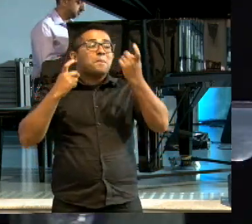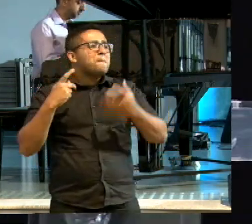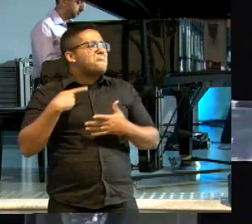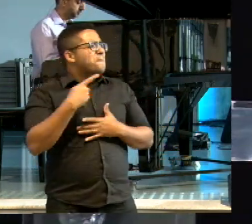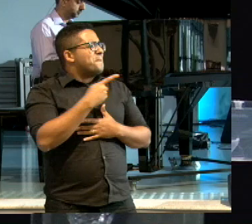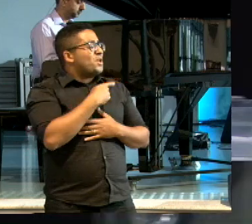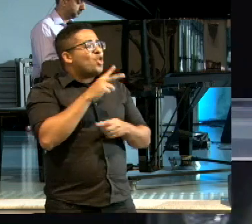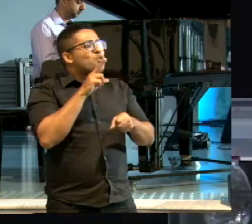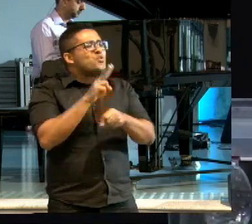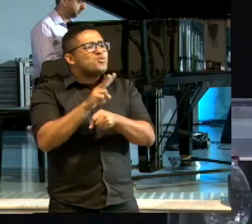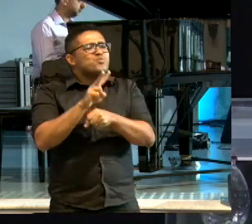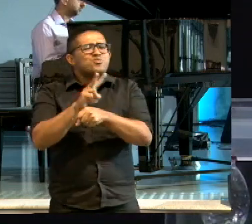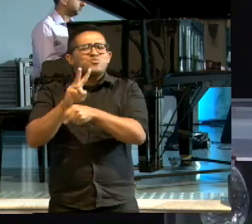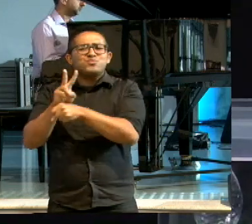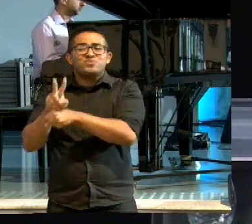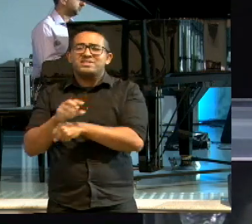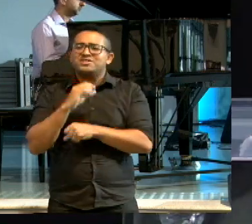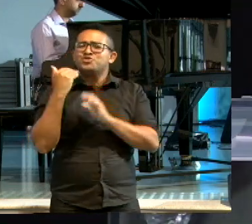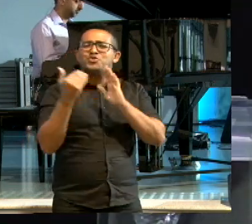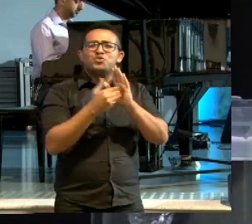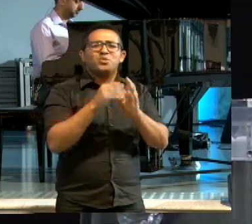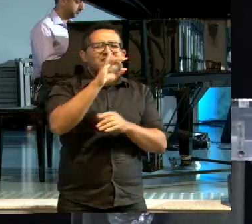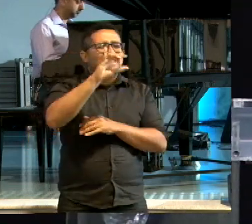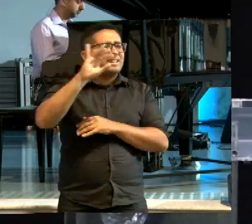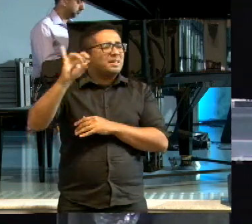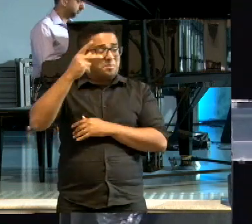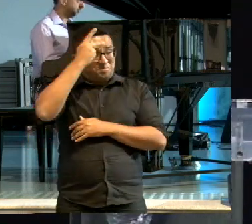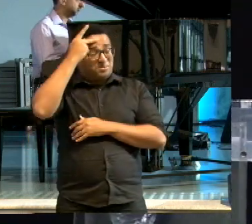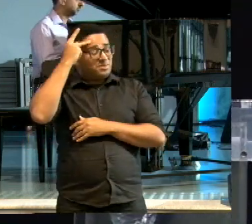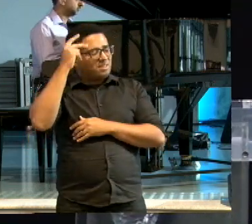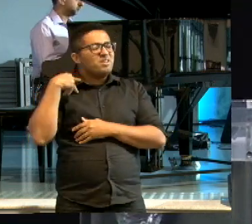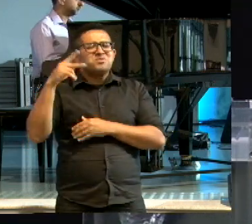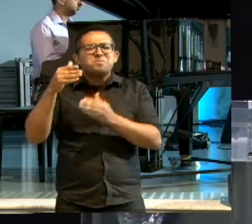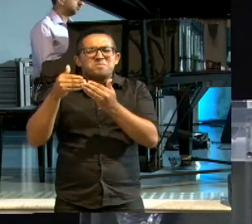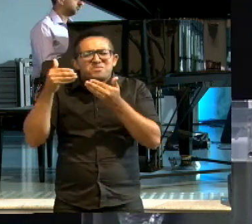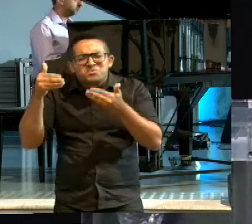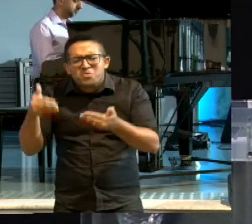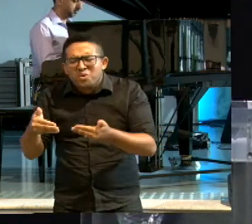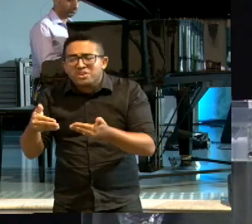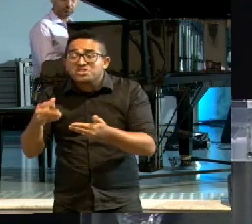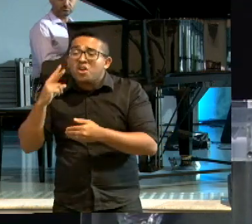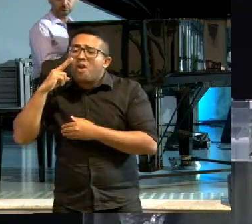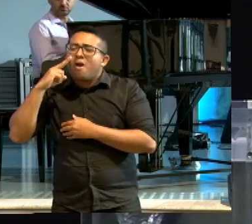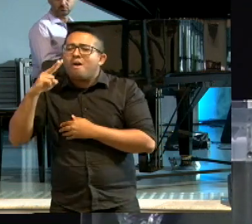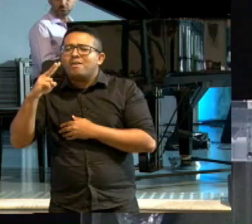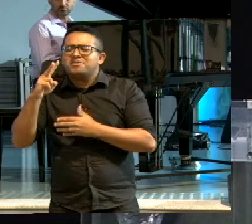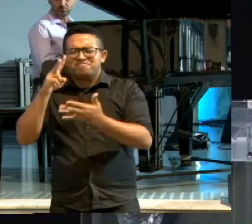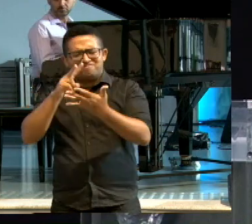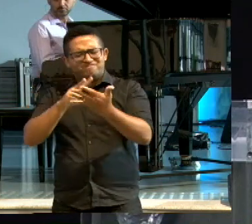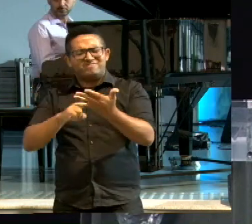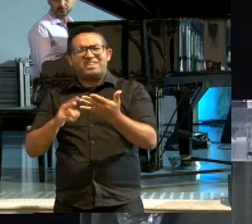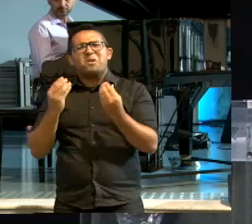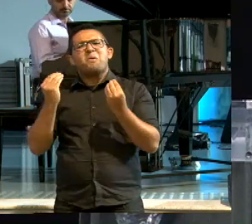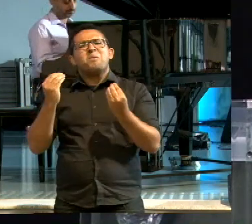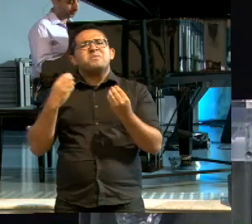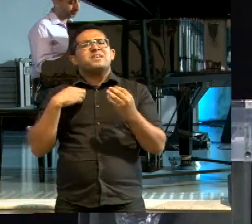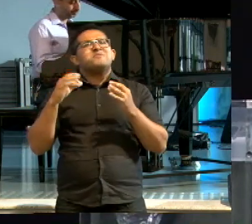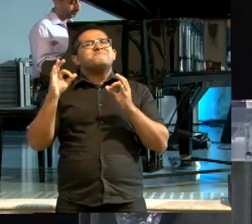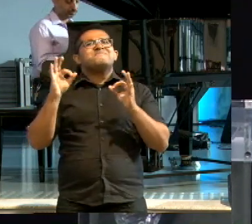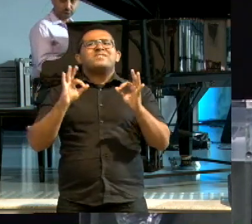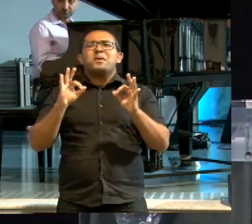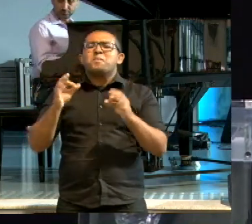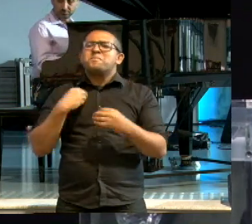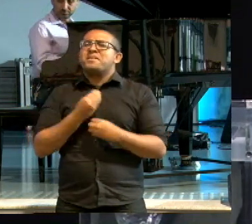também cuide de um rebanho local, eu te peço hoje, avalie como você está se relacionando com o evangelho